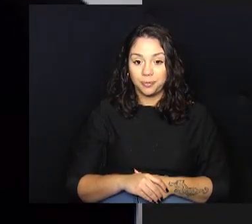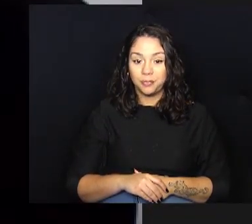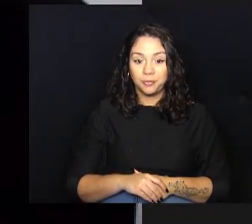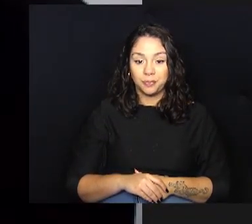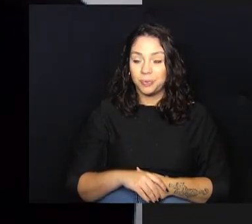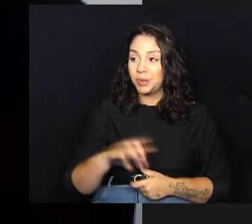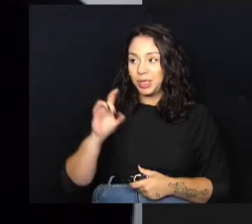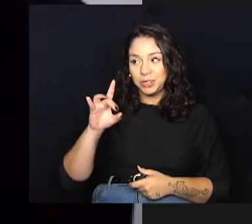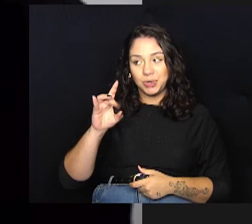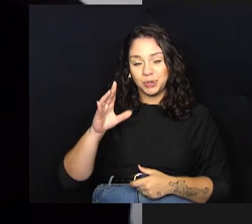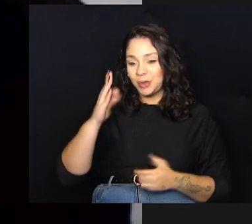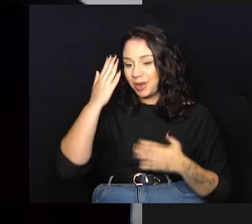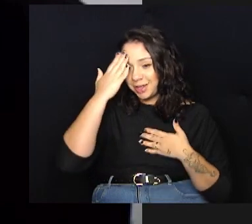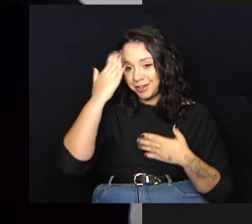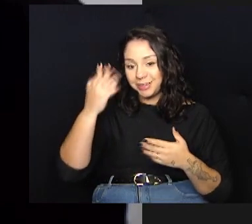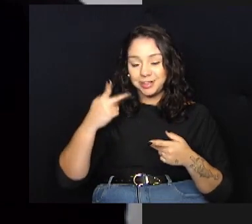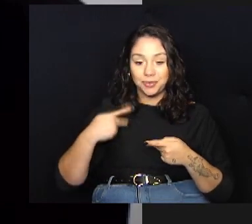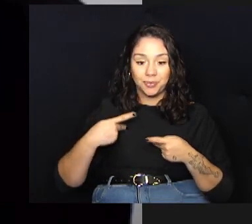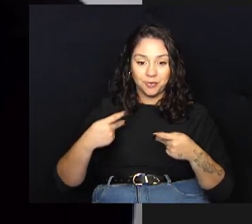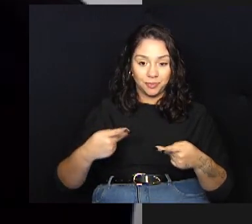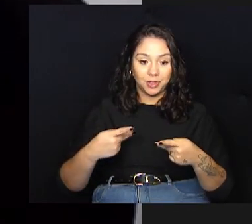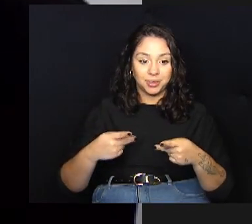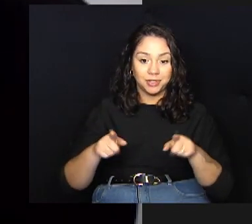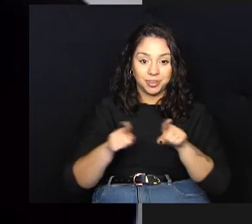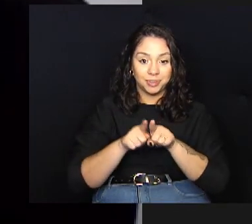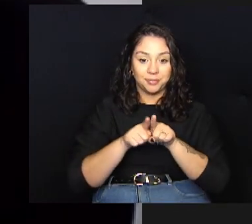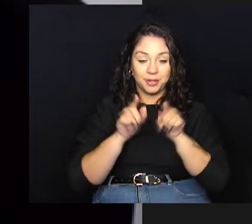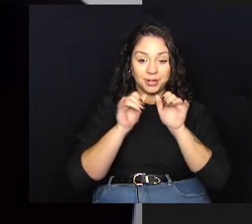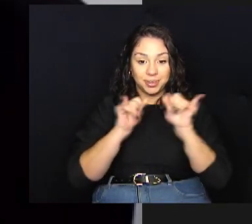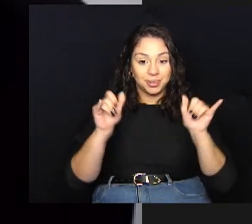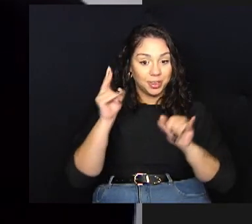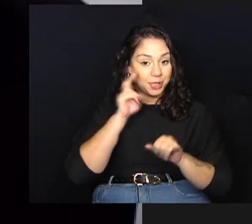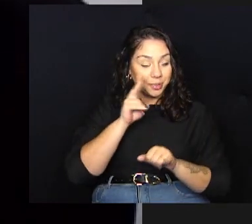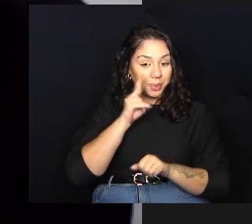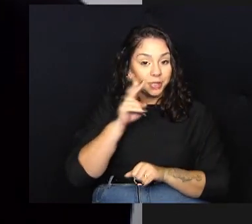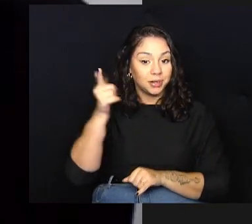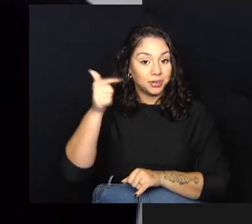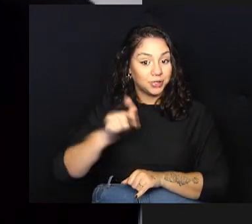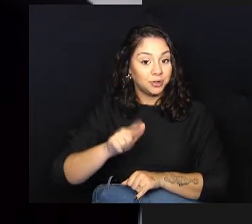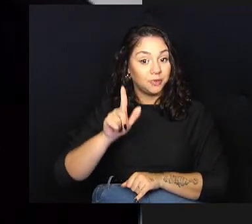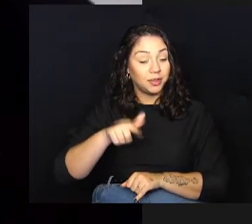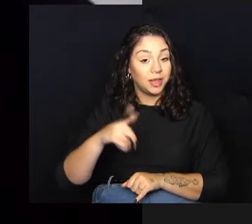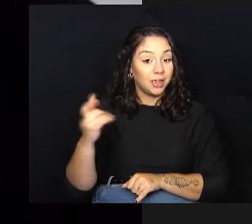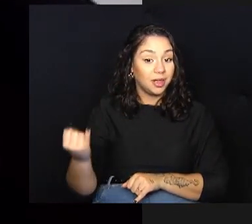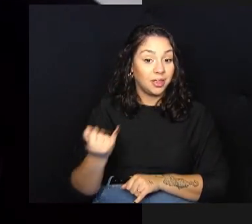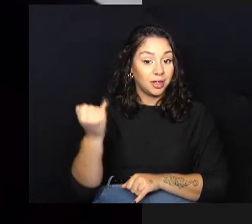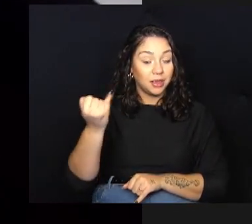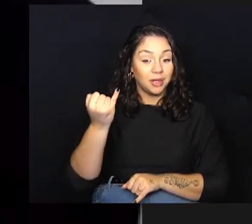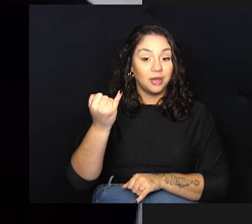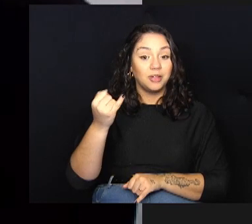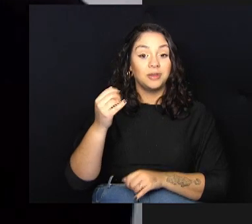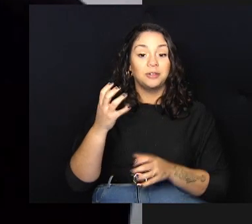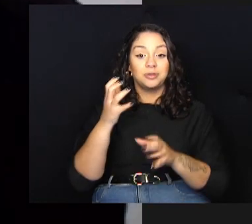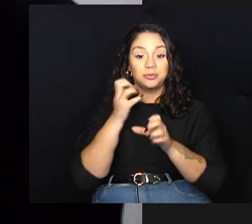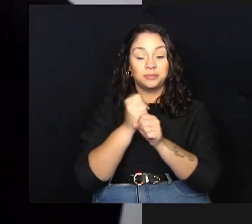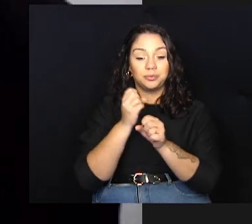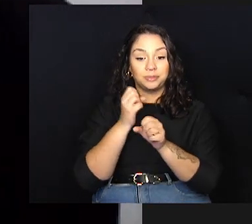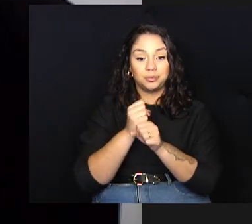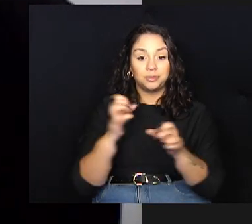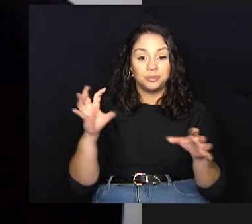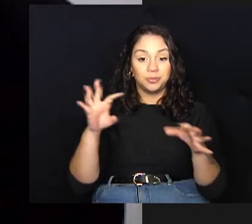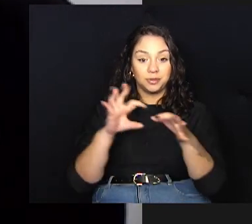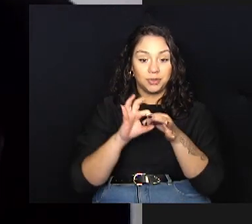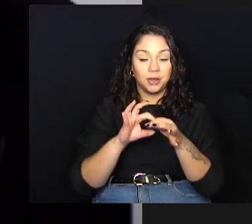o convite né E dizer Lembrar Mais uma vez da importância do centro do senso para o conjunto da população brasileira